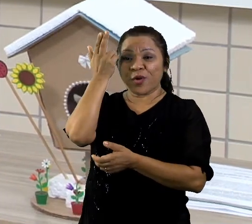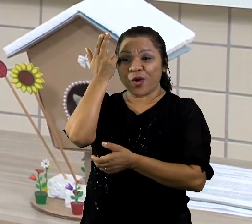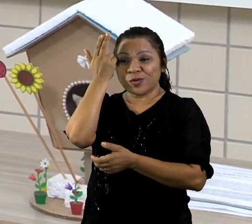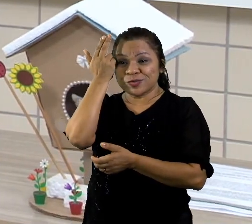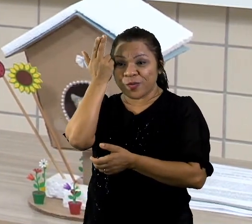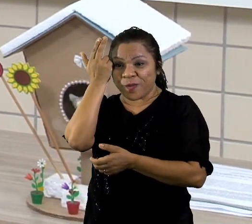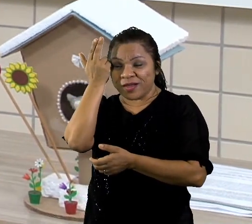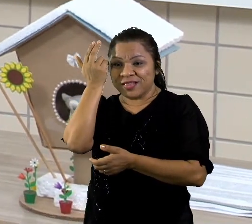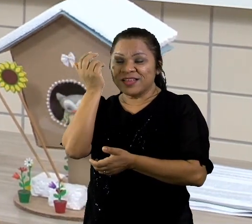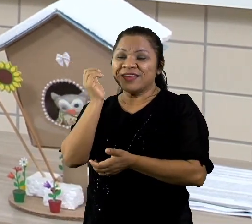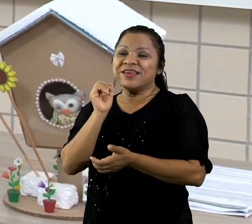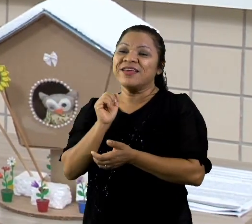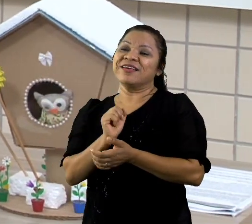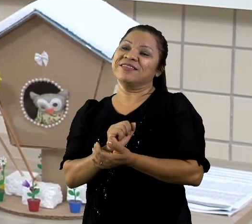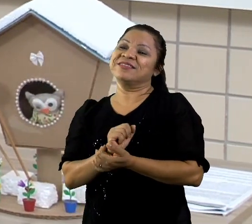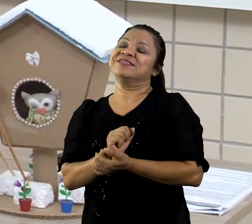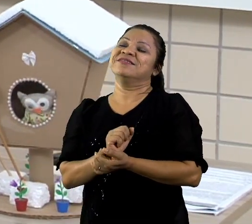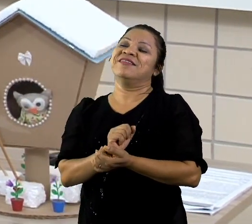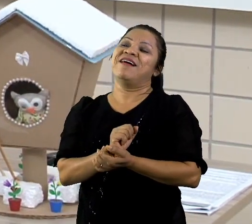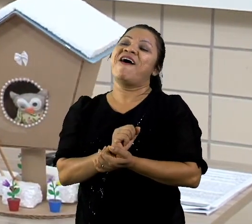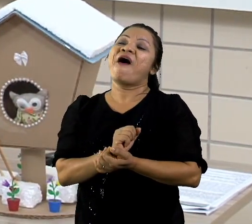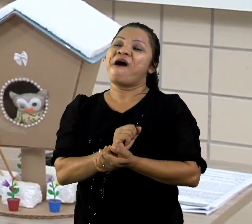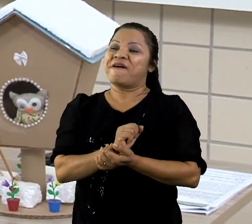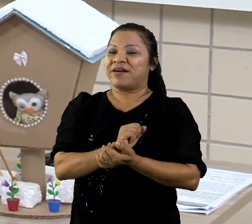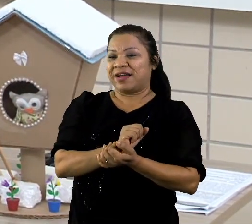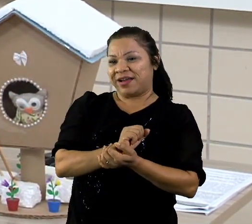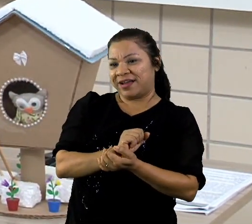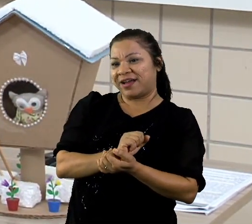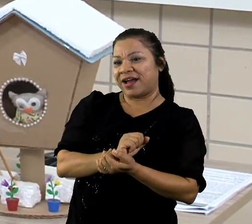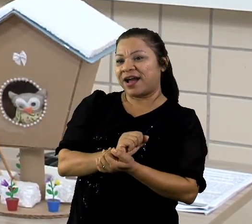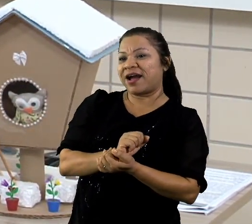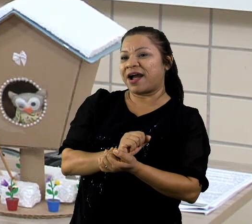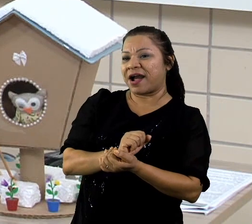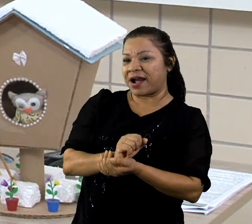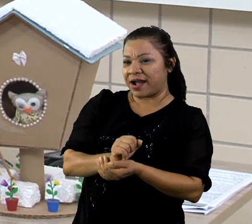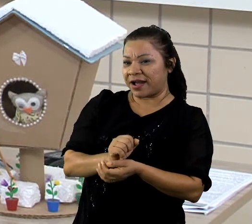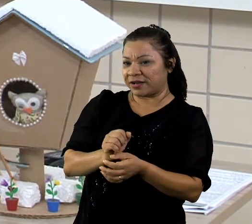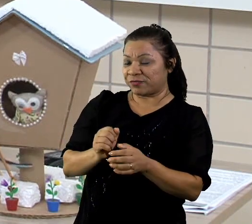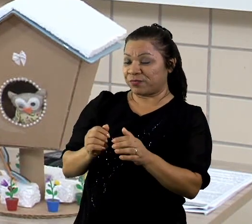isso, eu vou colocar ele bem aqui, ó, criança. Bem aqui embaixo.